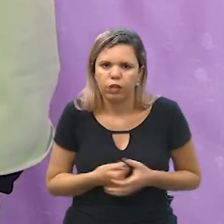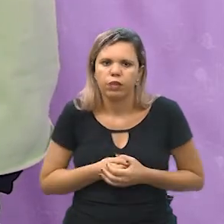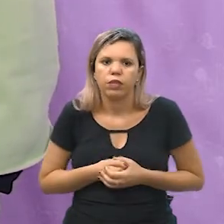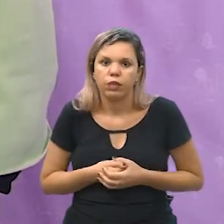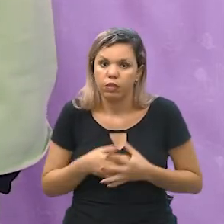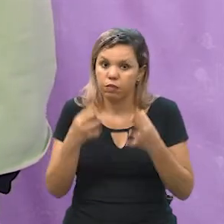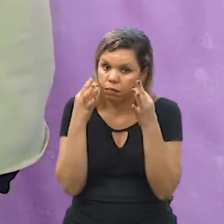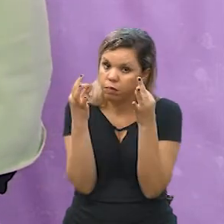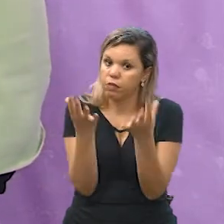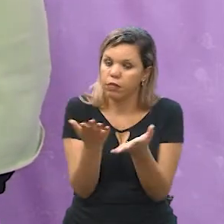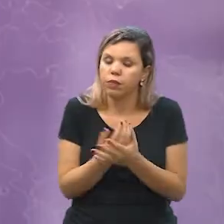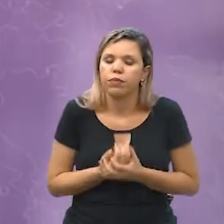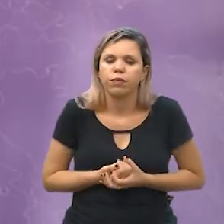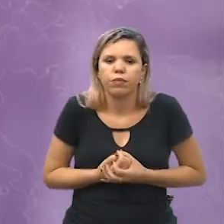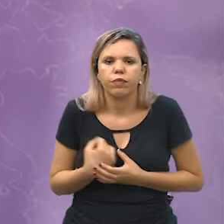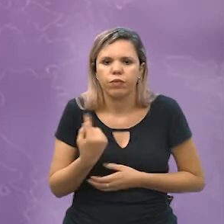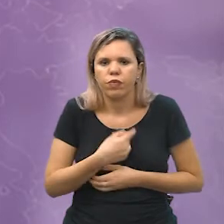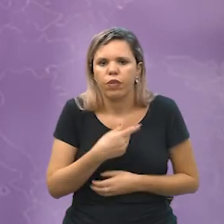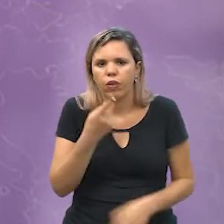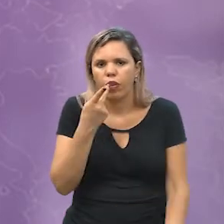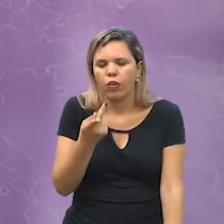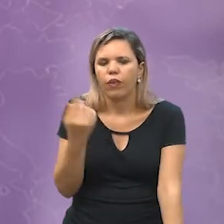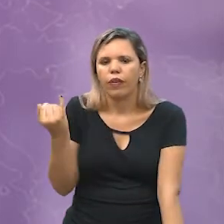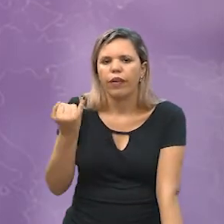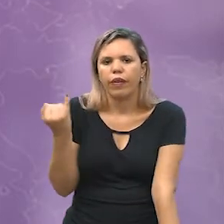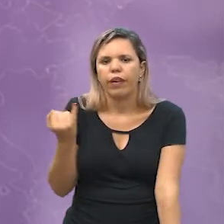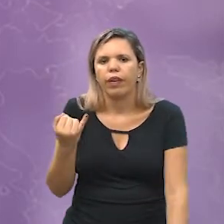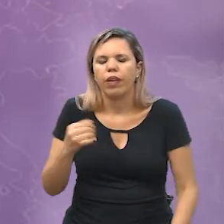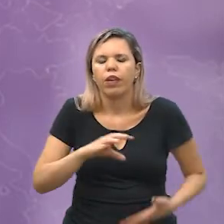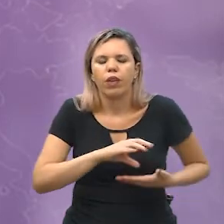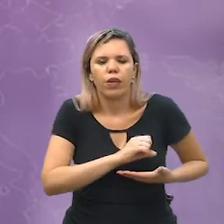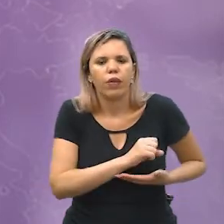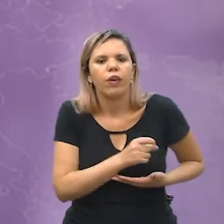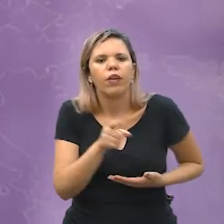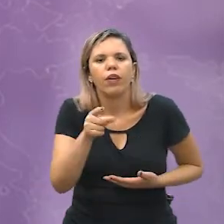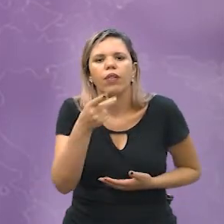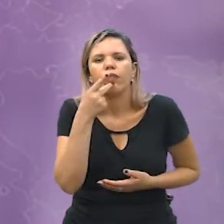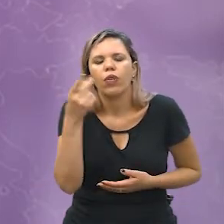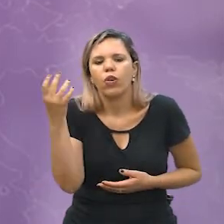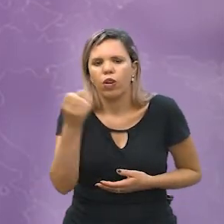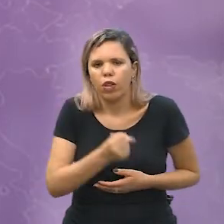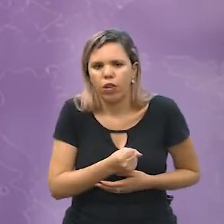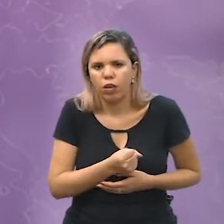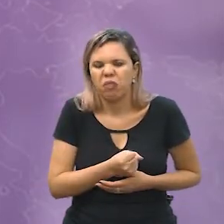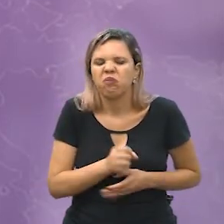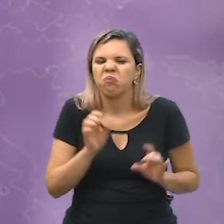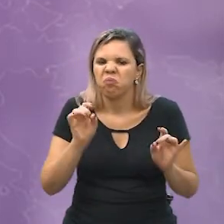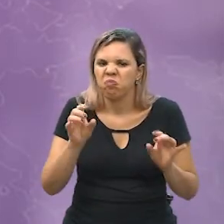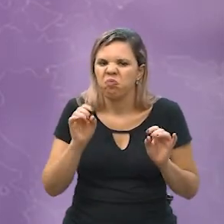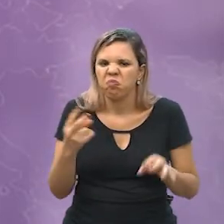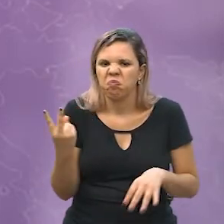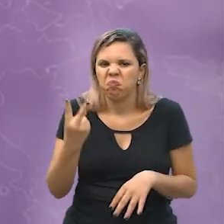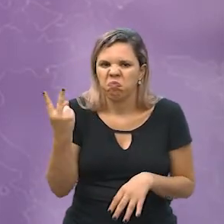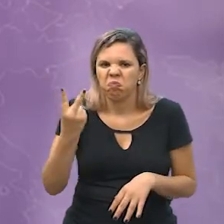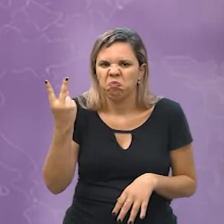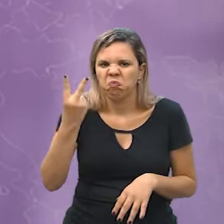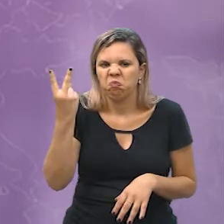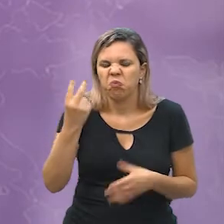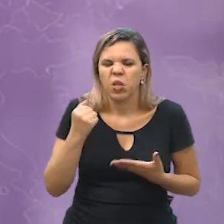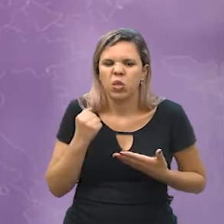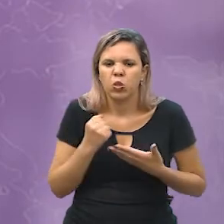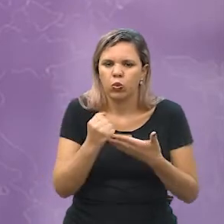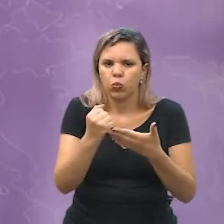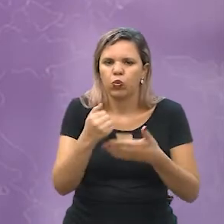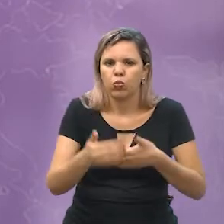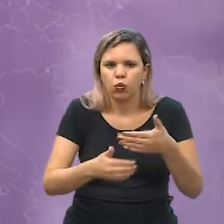a atenção. A gente falando dessa importância da amamentação, a senhora falou que o leite é bastante rico, né? É um alimento que ajuda